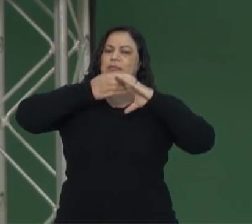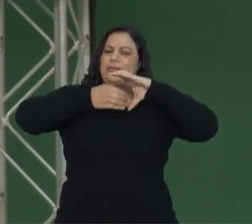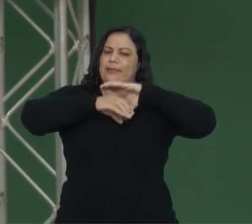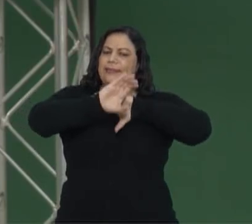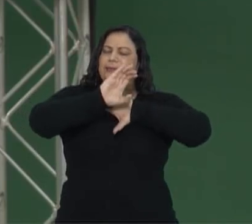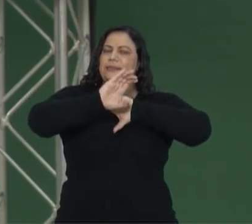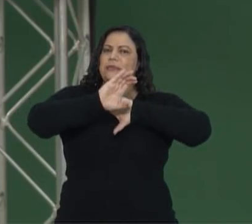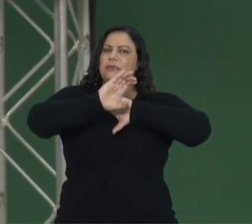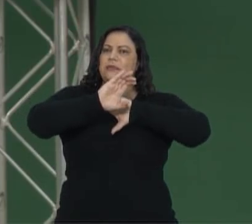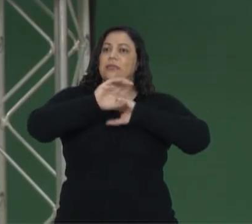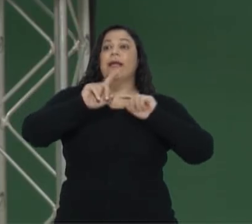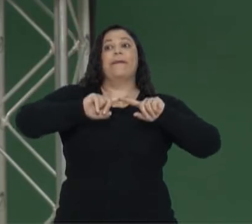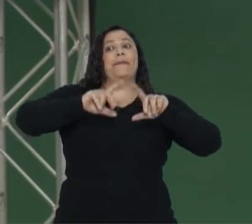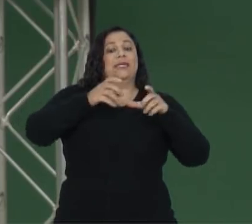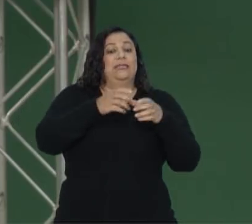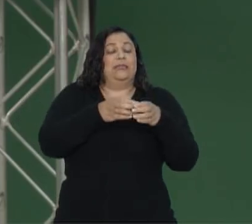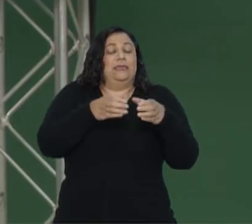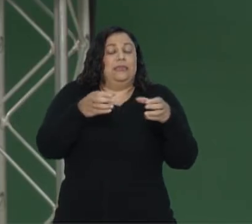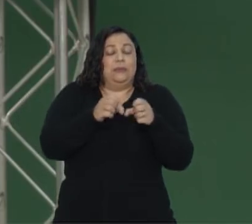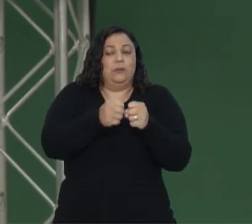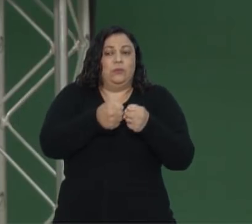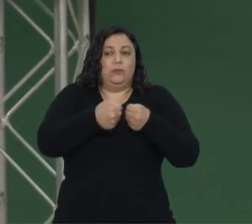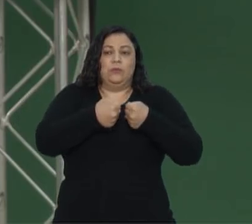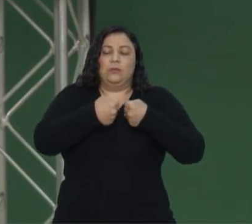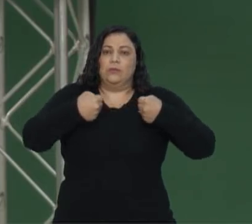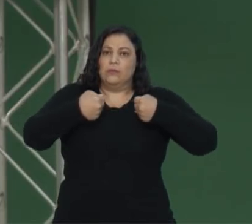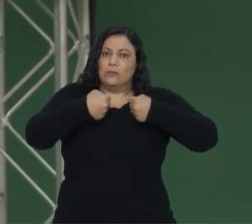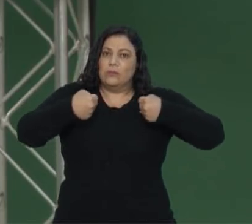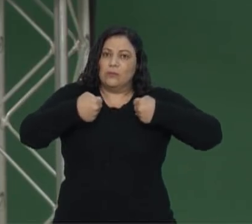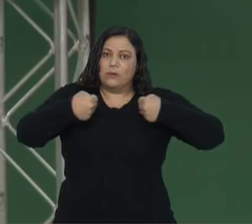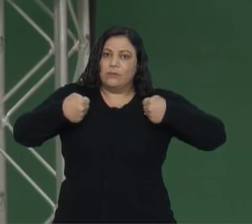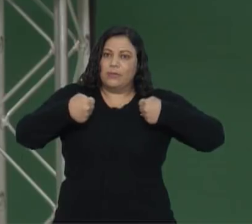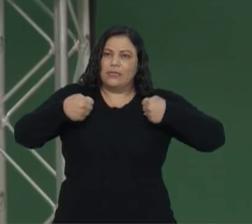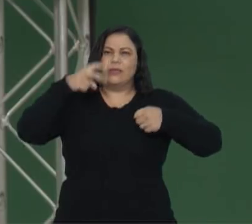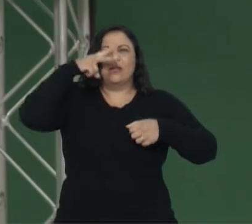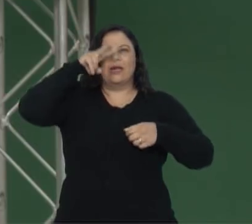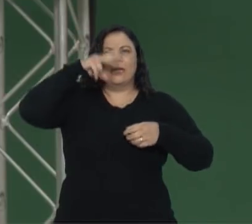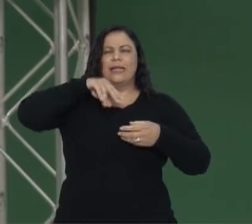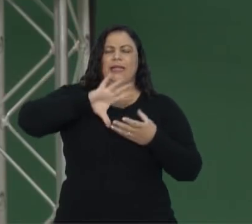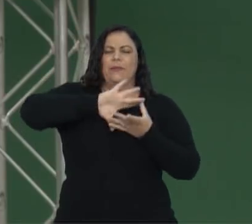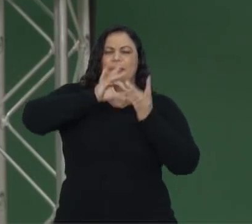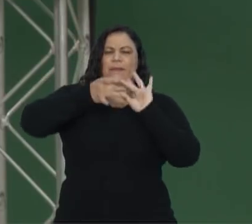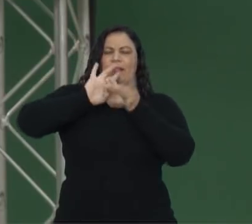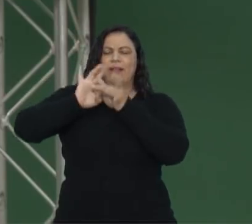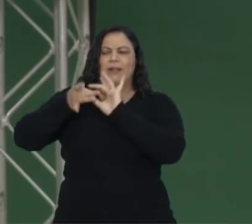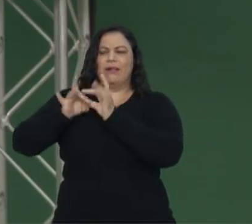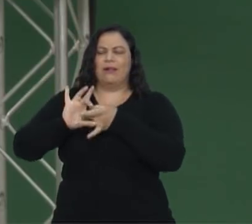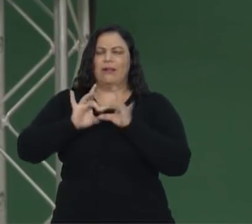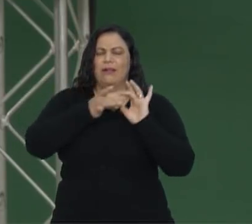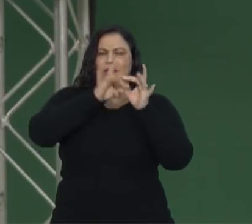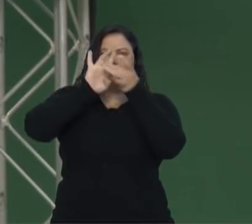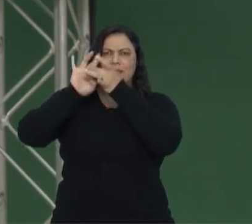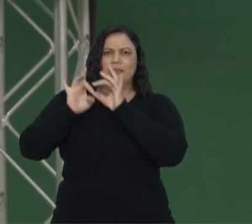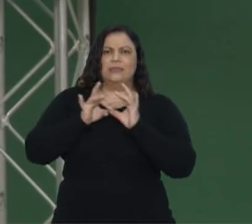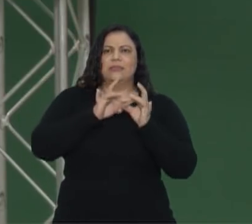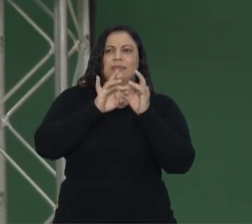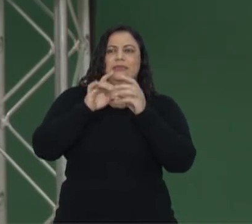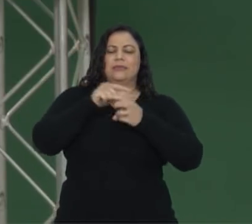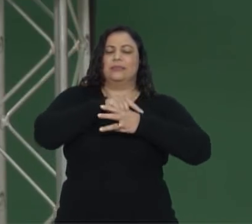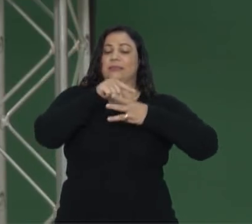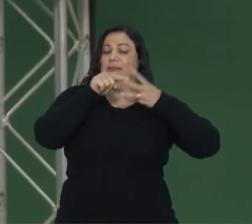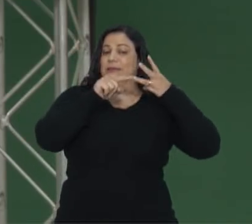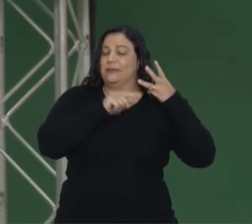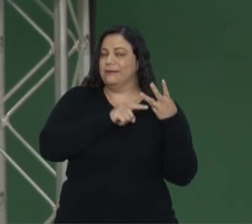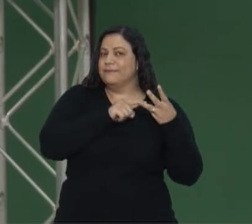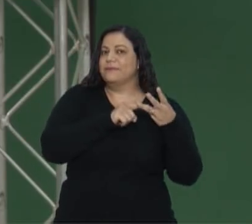ao aquecimento, lembra que a gente viu como as partículas se comportam nos 3 estados da matéria? Quando